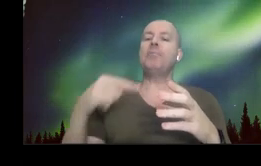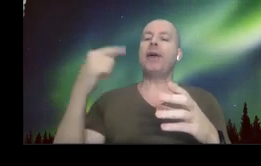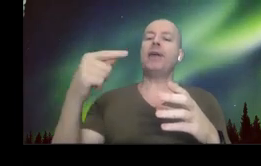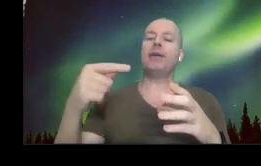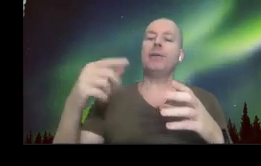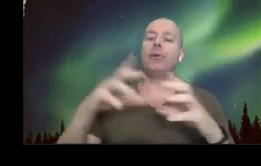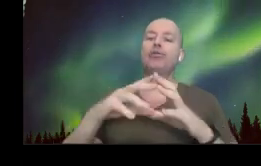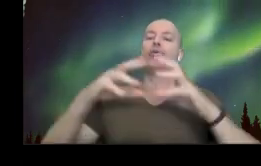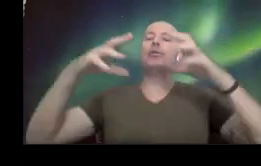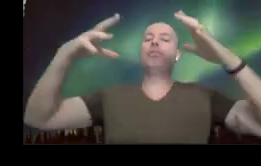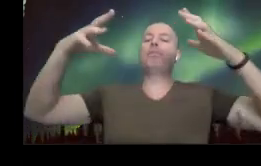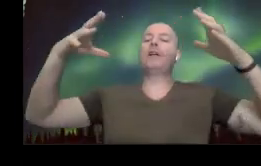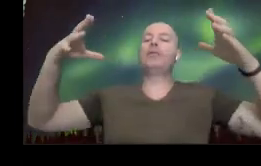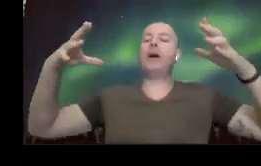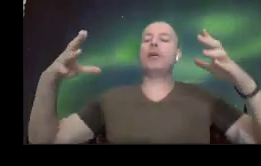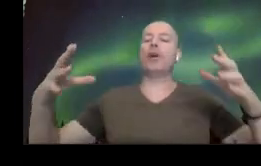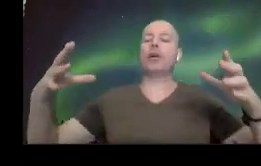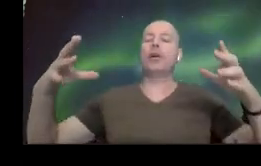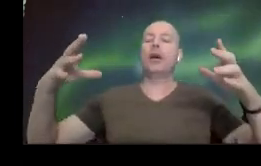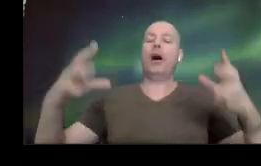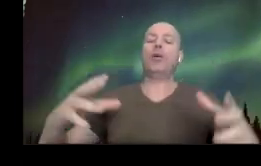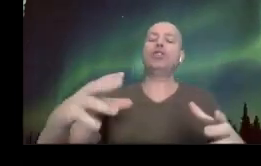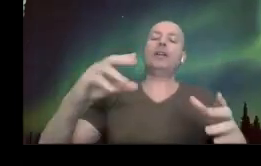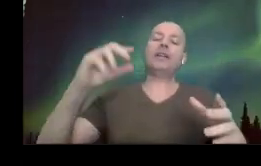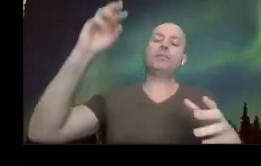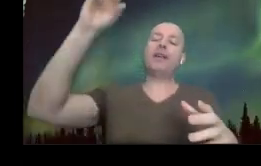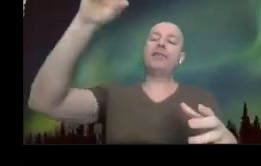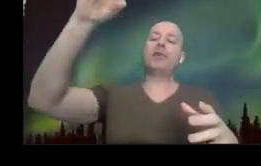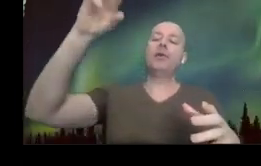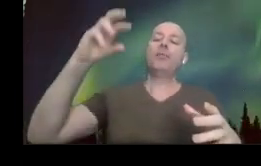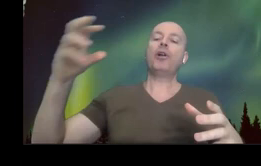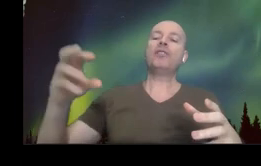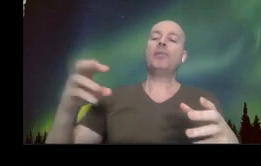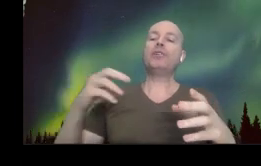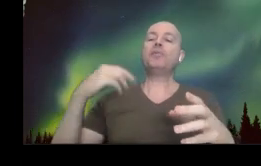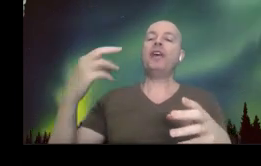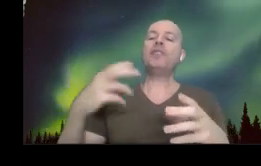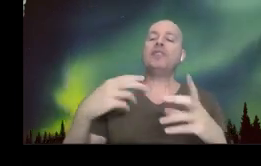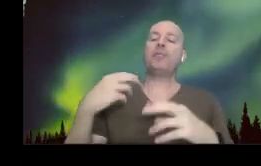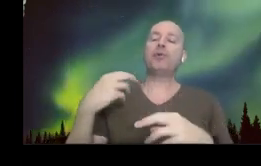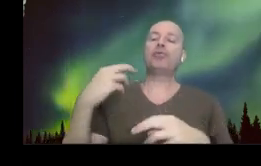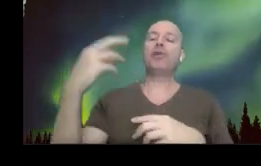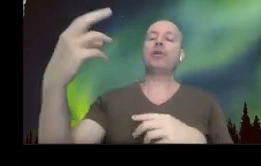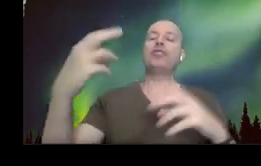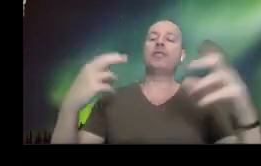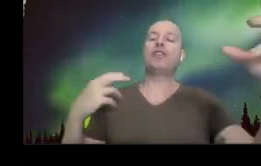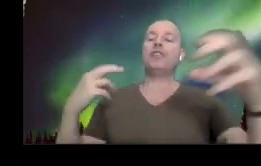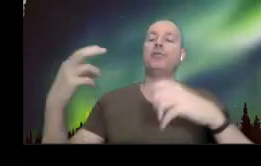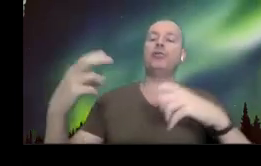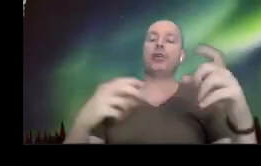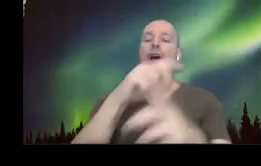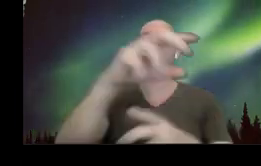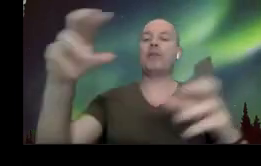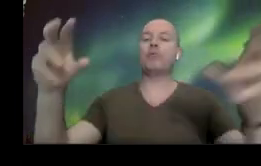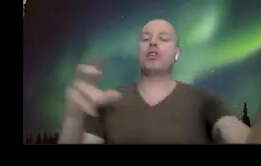elas também possuem um plano maior, onde elas pensam, por exemplo, espécies que possuem